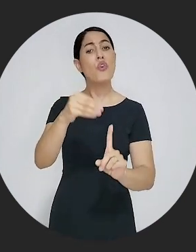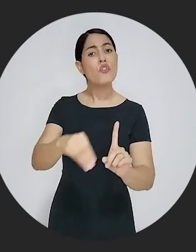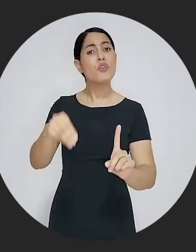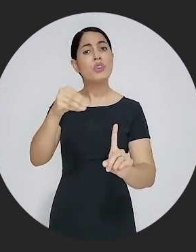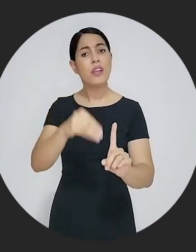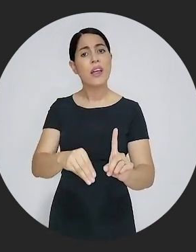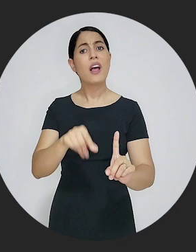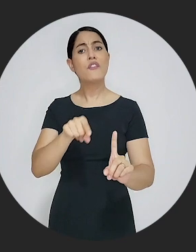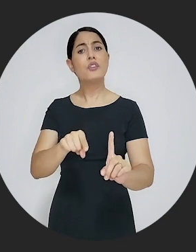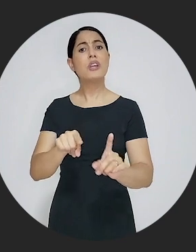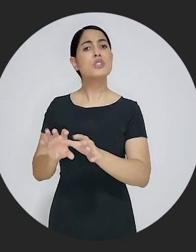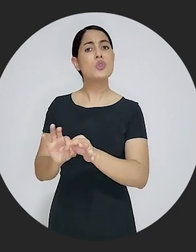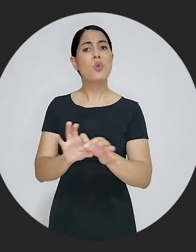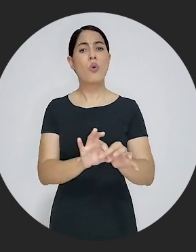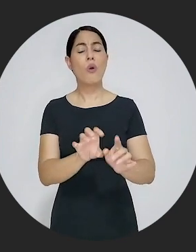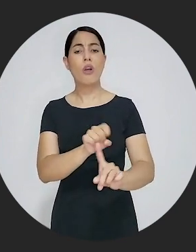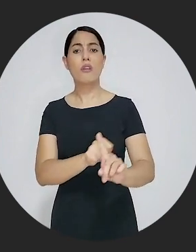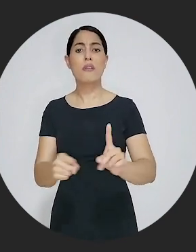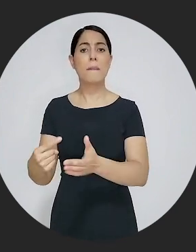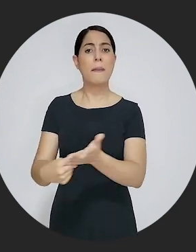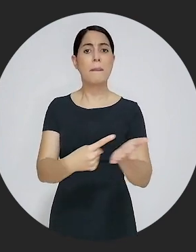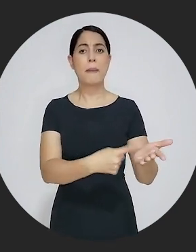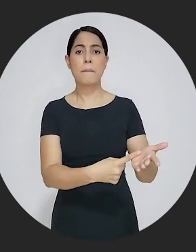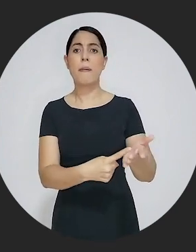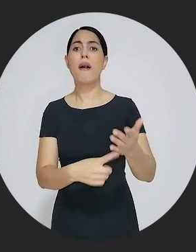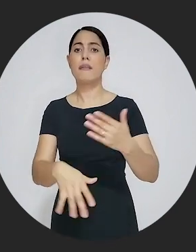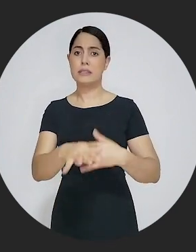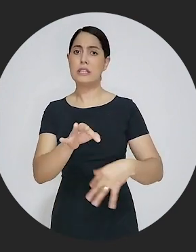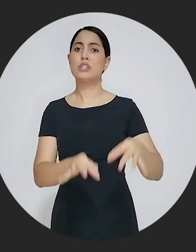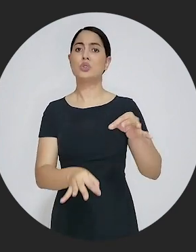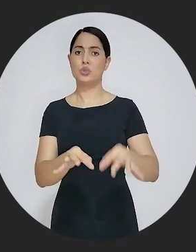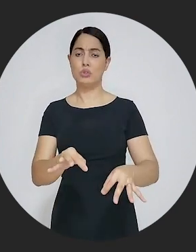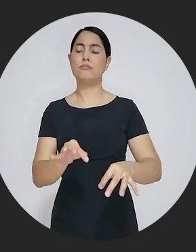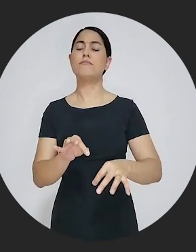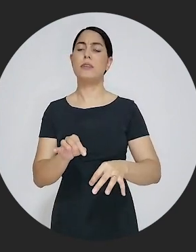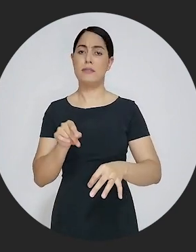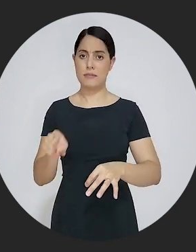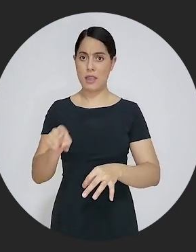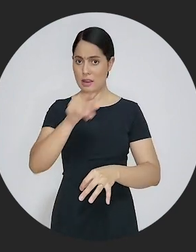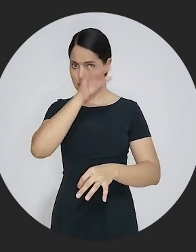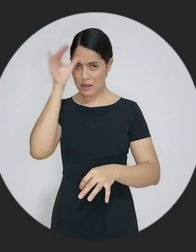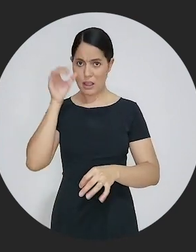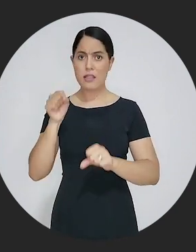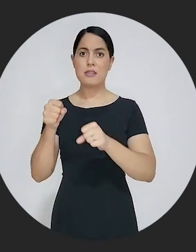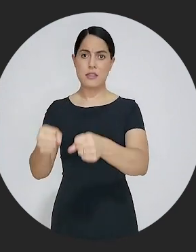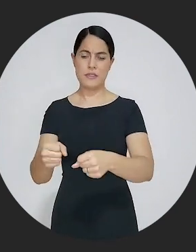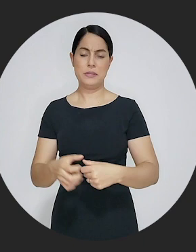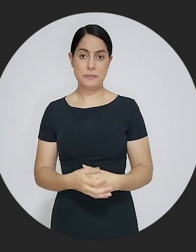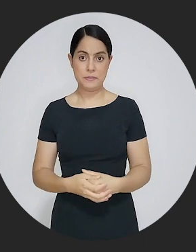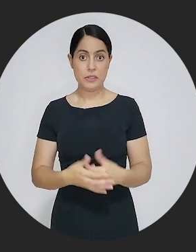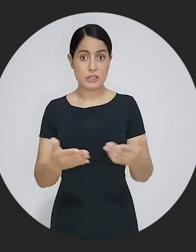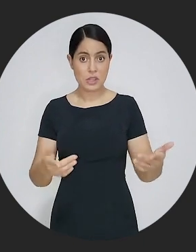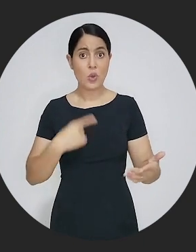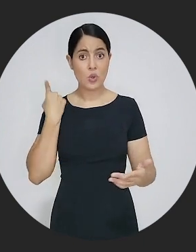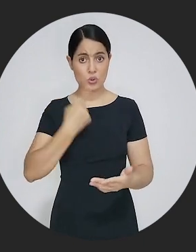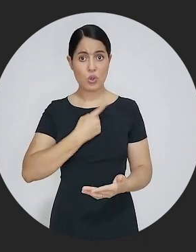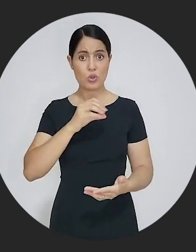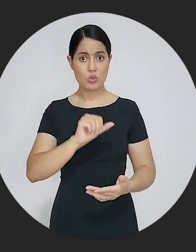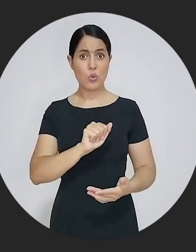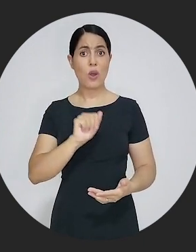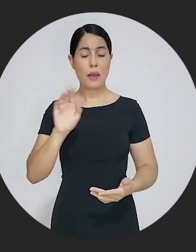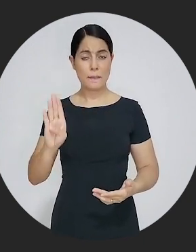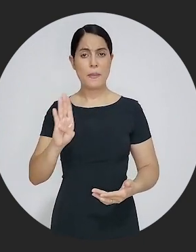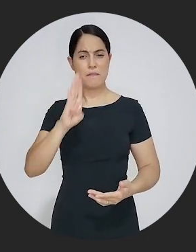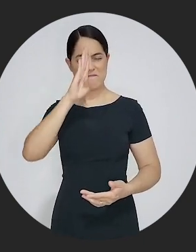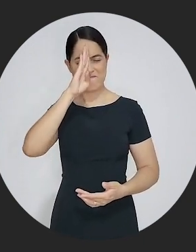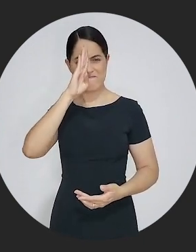aqueles que são vulneráveis na relação social e na relação jurídica. O sistema da Ordem dos Advogados do Brasil defende